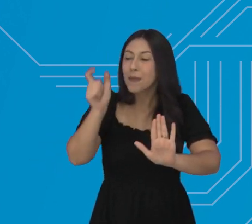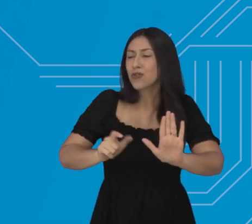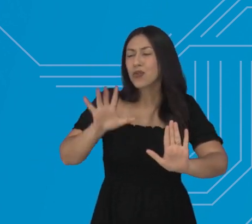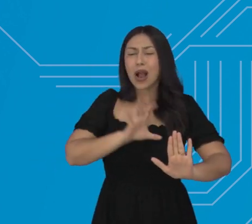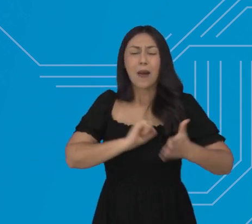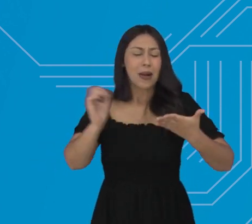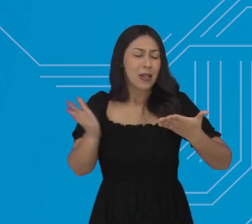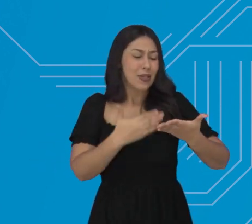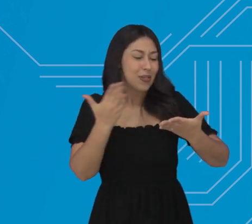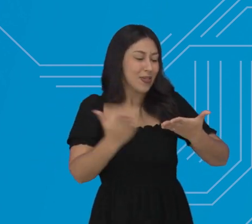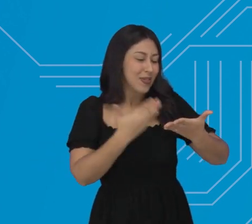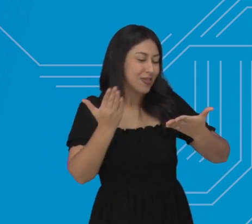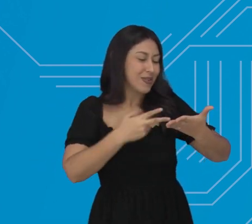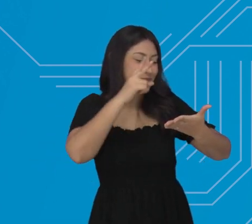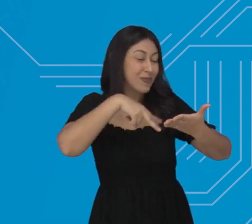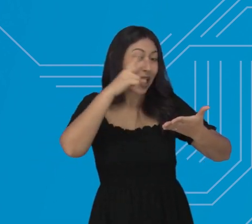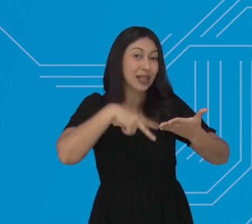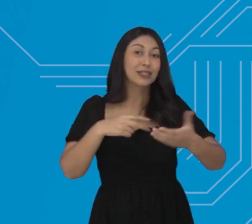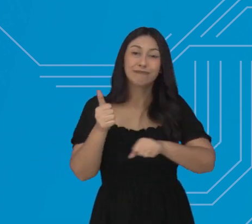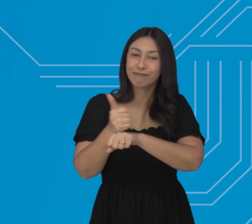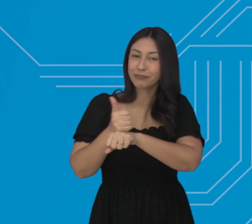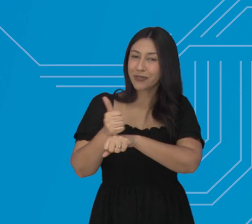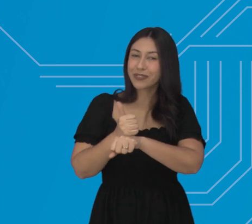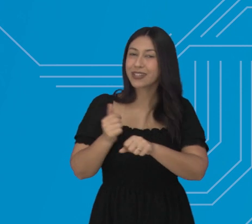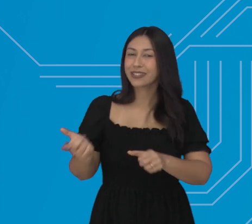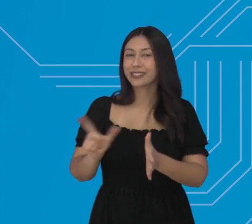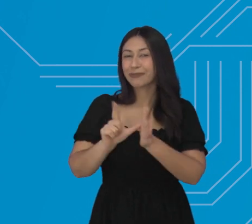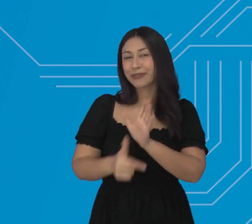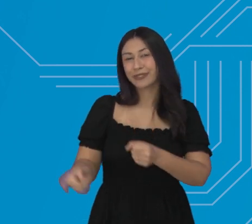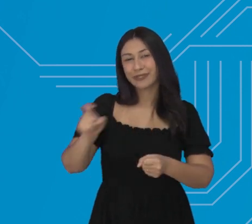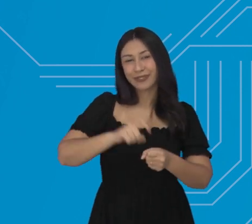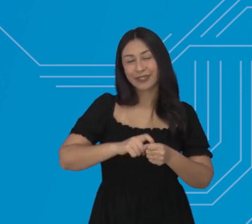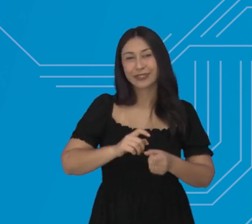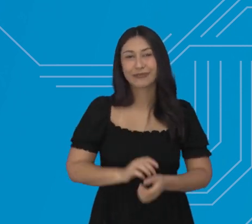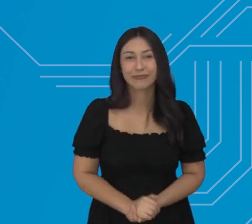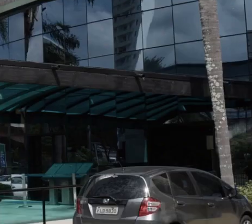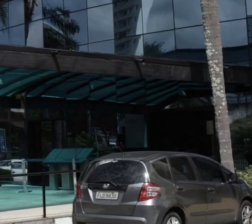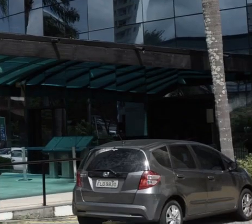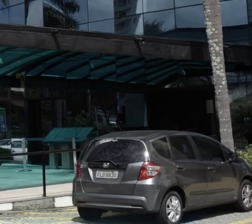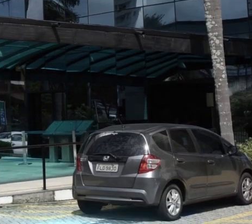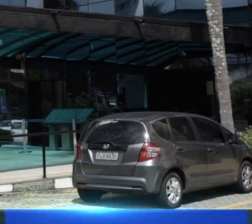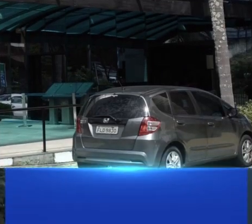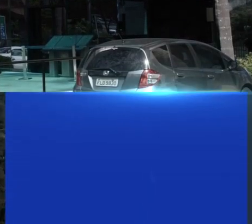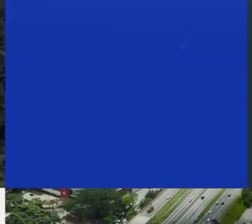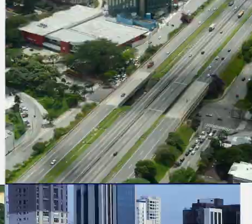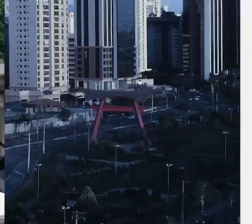de quem tem amor pelos livros e faz deles uma profissão. A gente volta já.